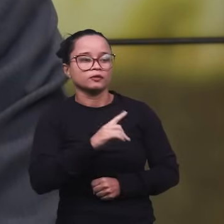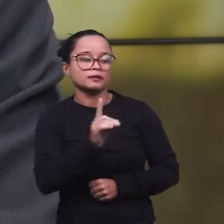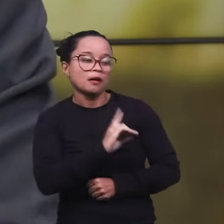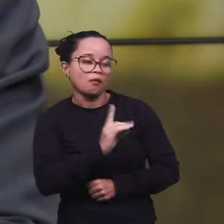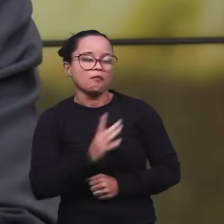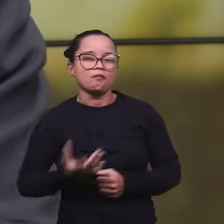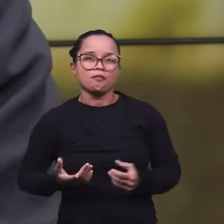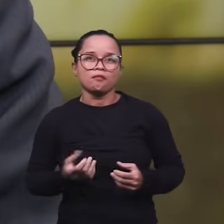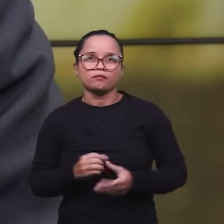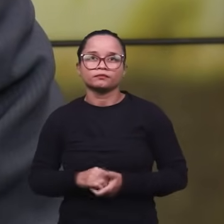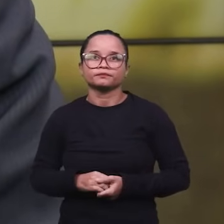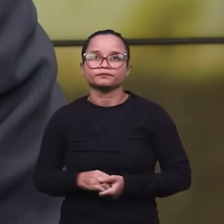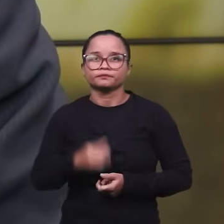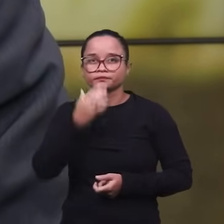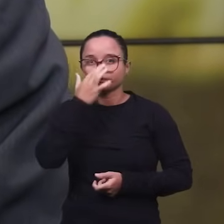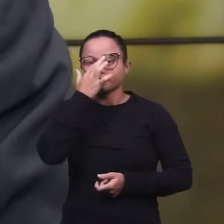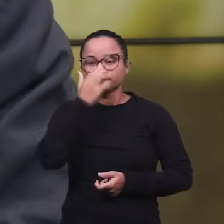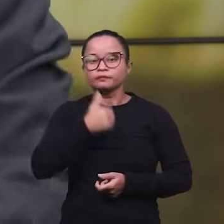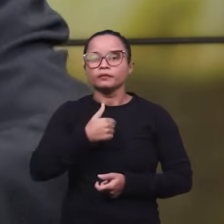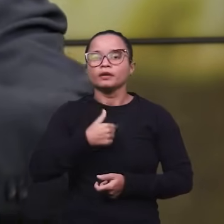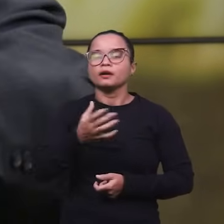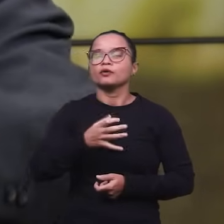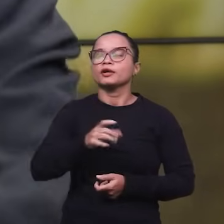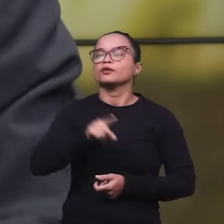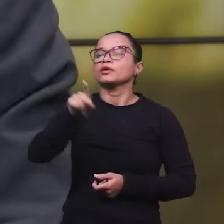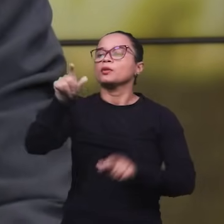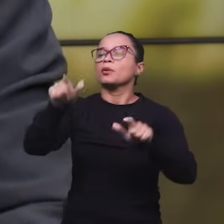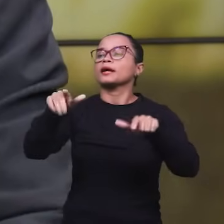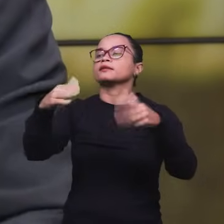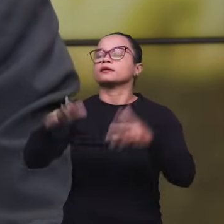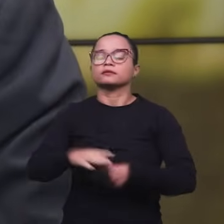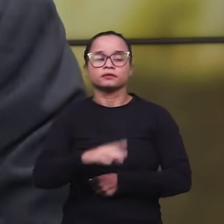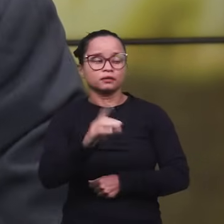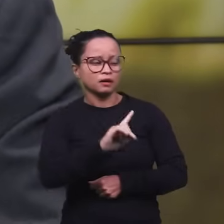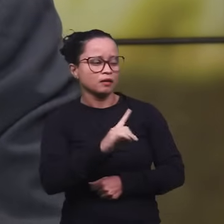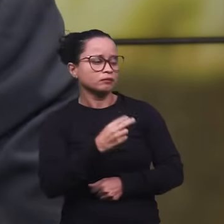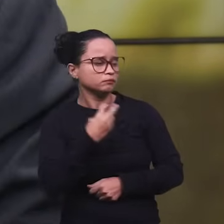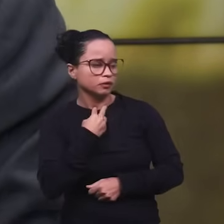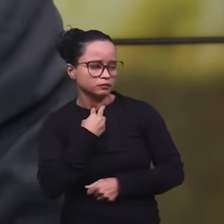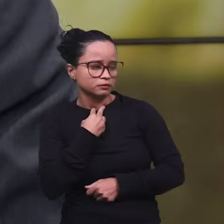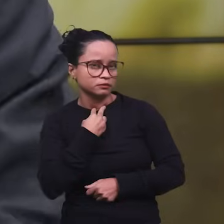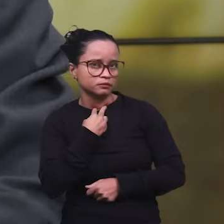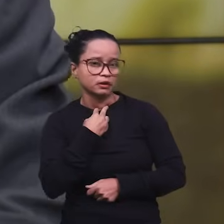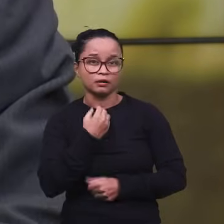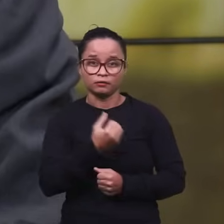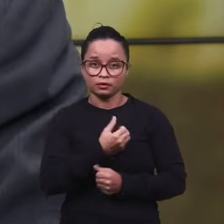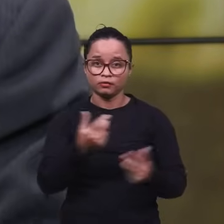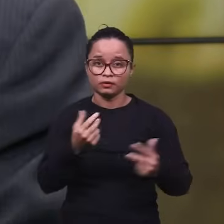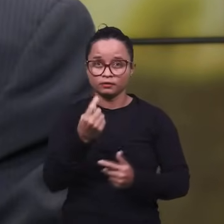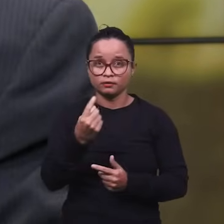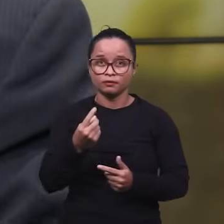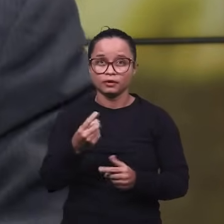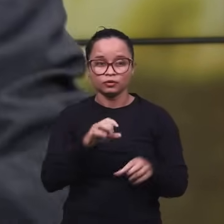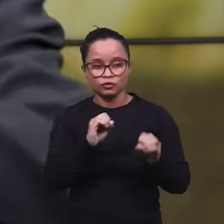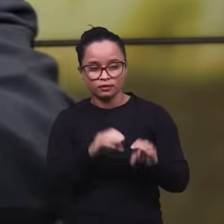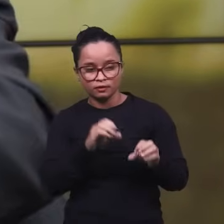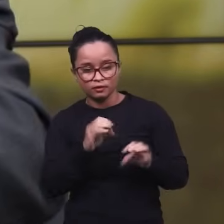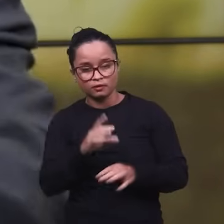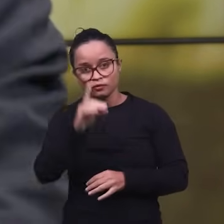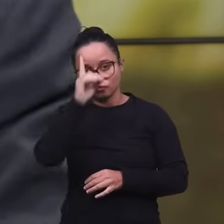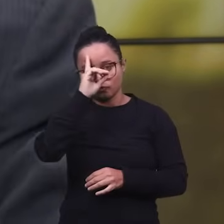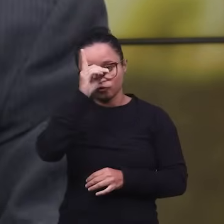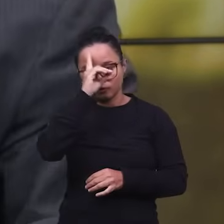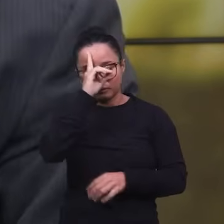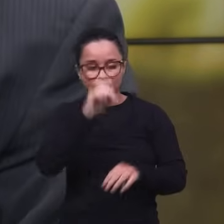nosso, tá? Do ponto de vista, eu quero ir em tal lugar. Não, você não vai, você não pode ir. Isso é uma coisa, isso faz parte da criação, faz parte